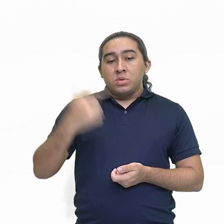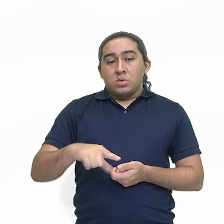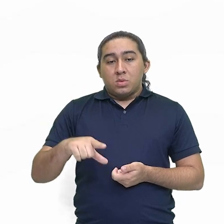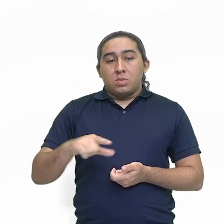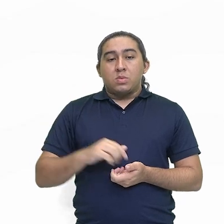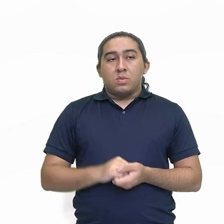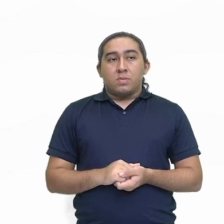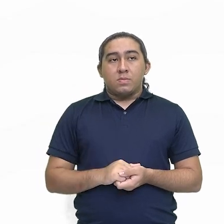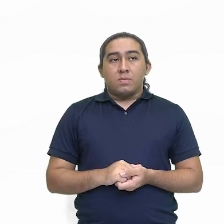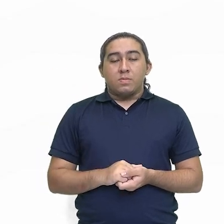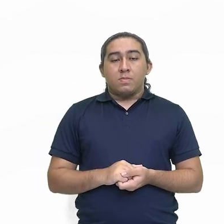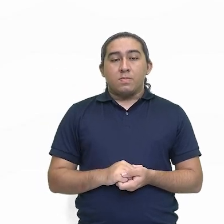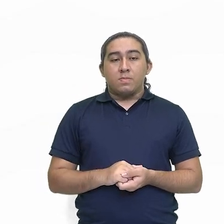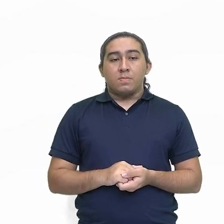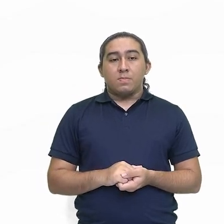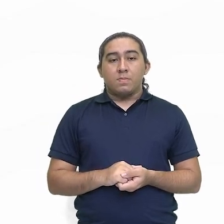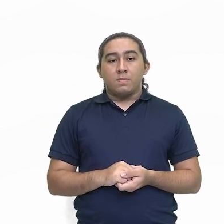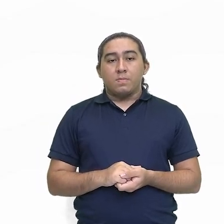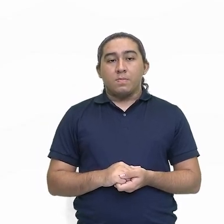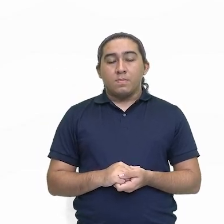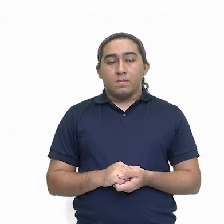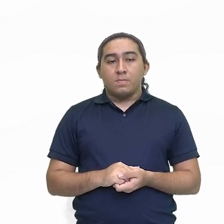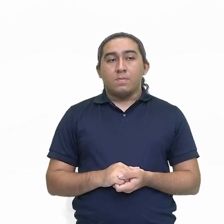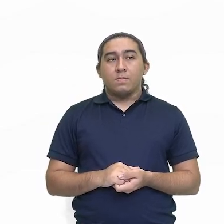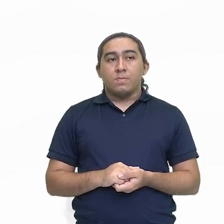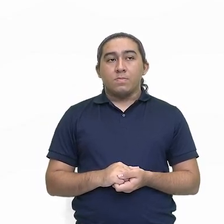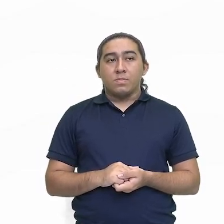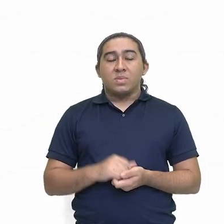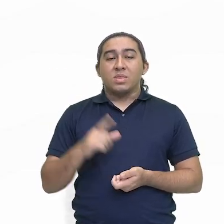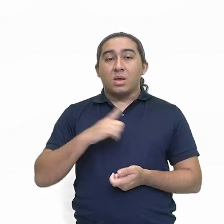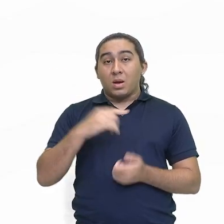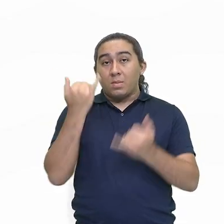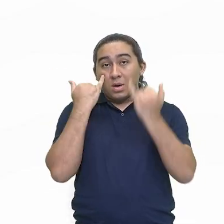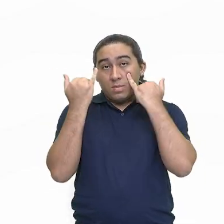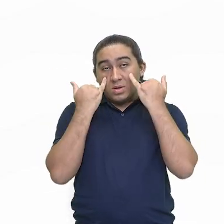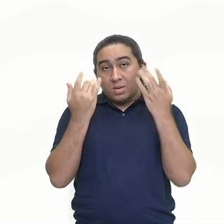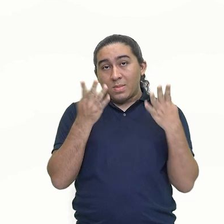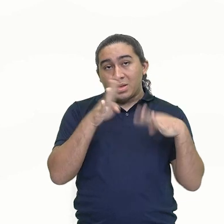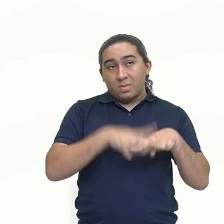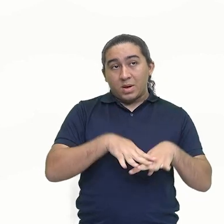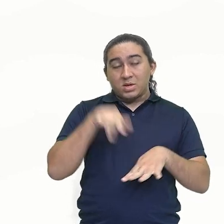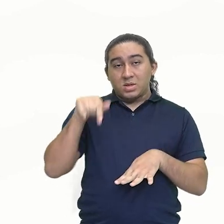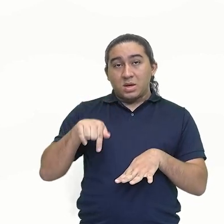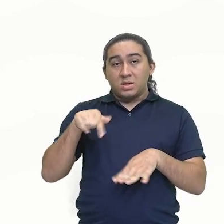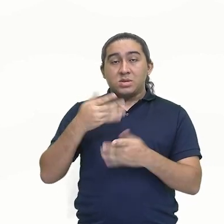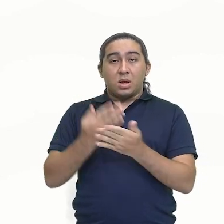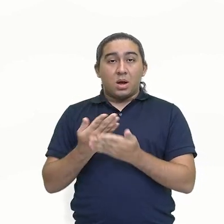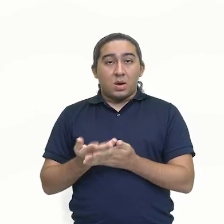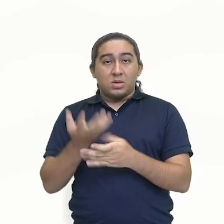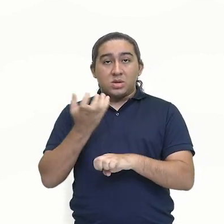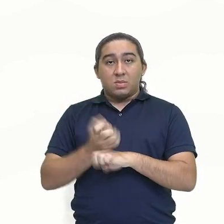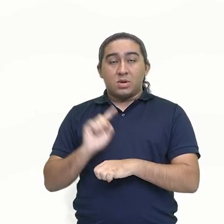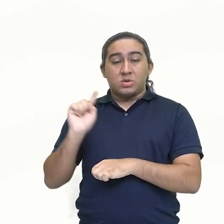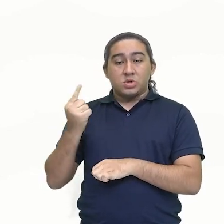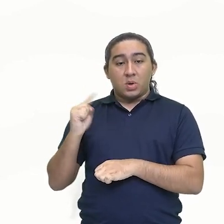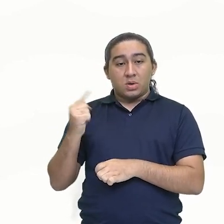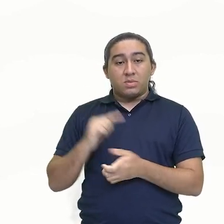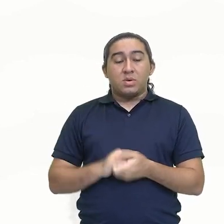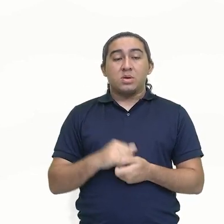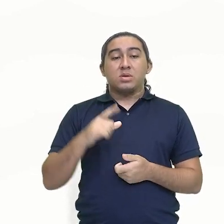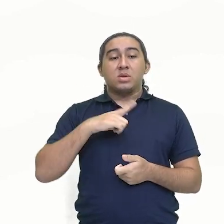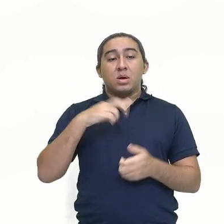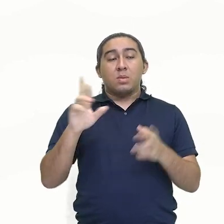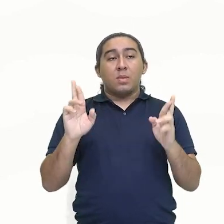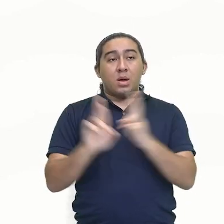informação matemática, né, para essa aula de geografia, que traz aí exatamente uma relação entre